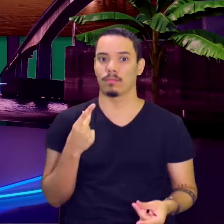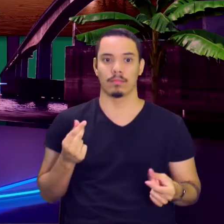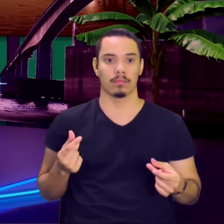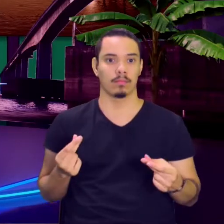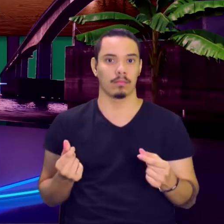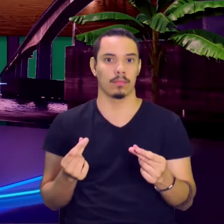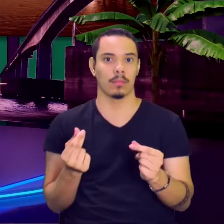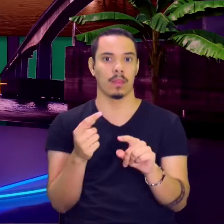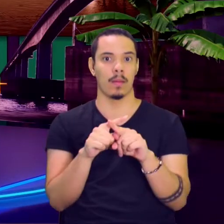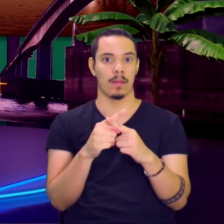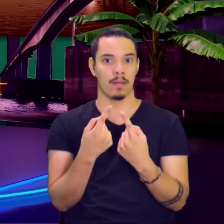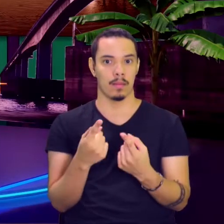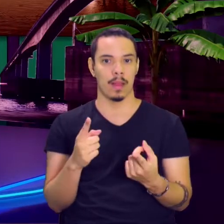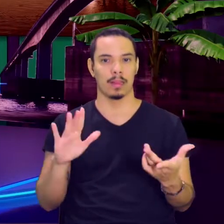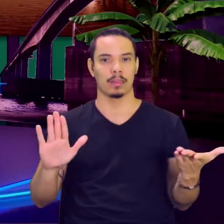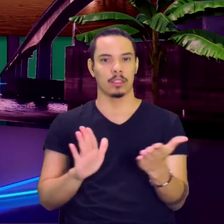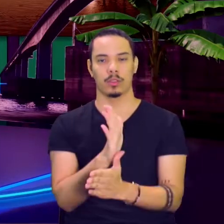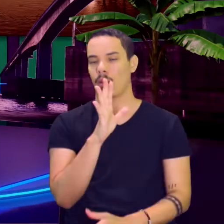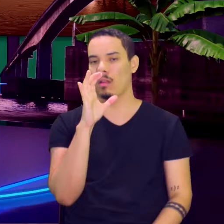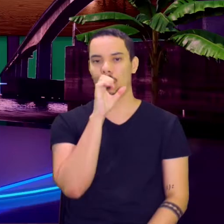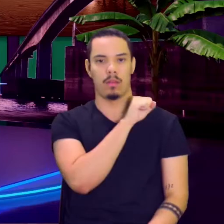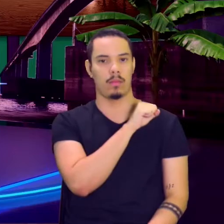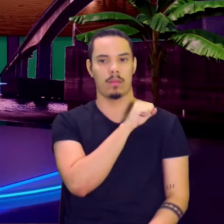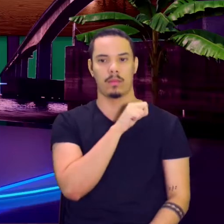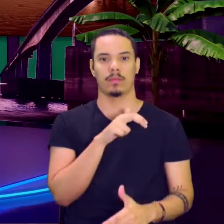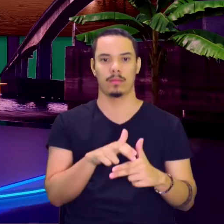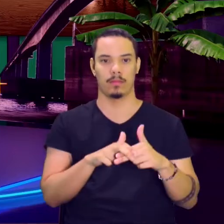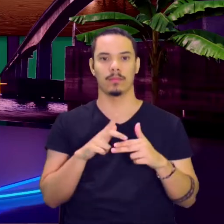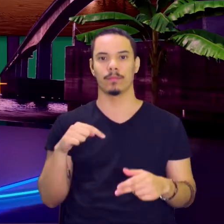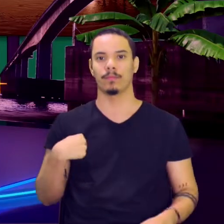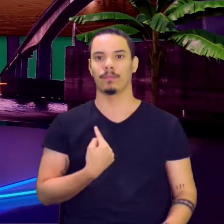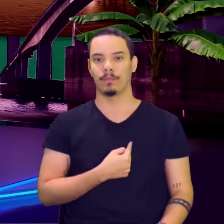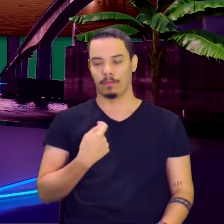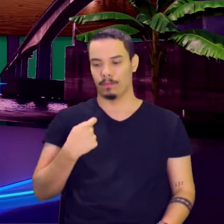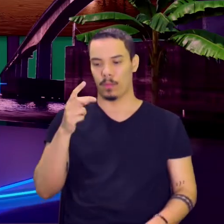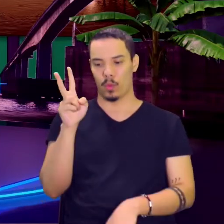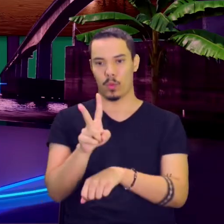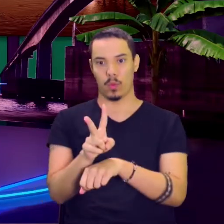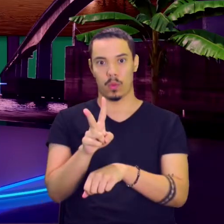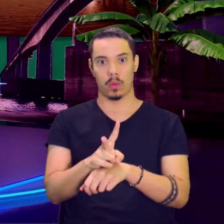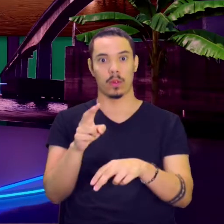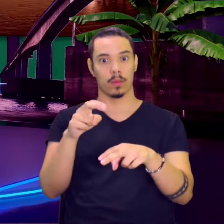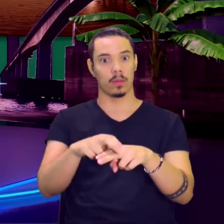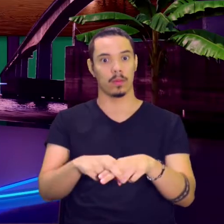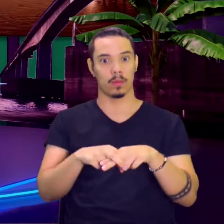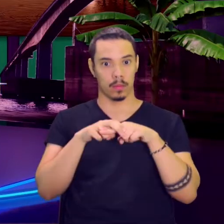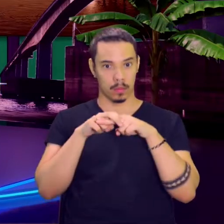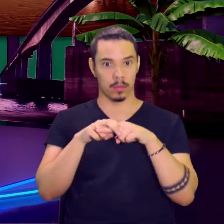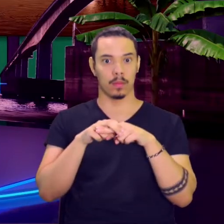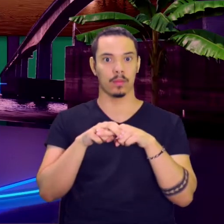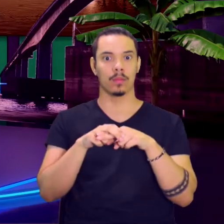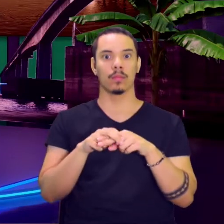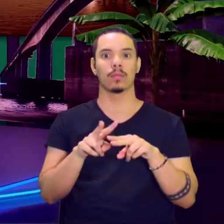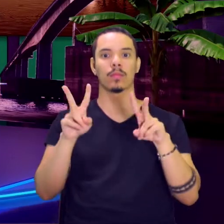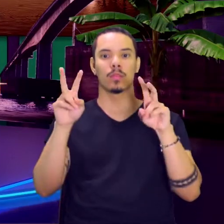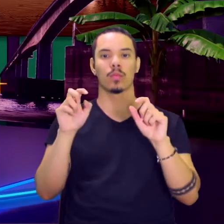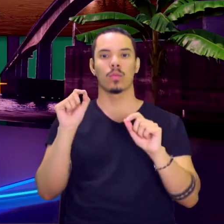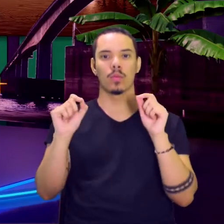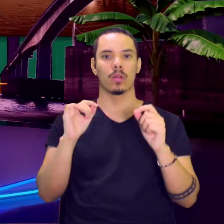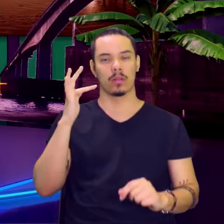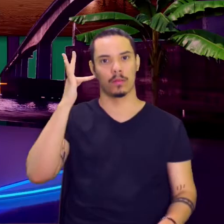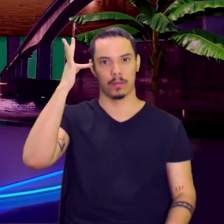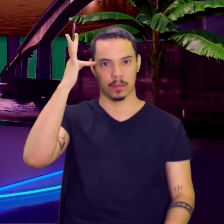consegue fazer isso rápido, né? É verdade. Então a gente tem que cuidar. Para isso, quando a gente não existe. Agora vamos entrar na questão filosófica. Olha aí,